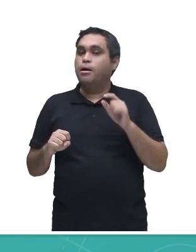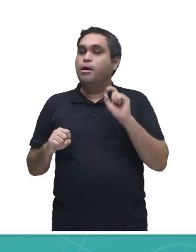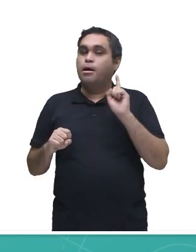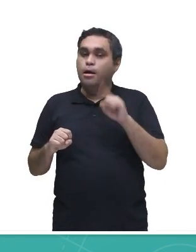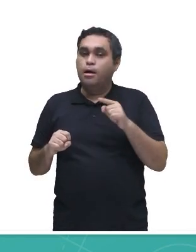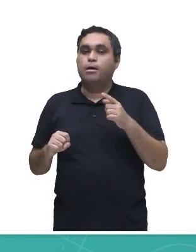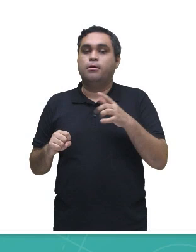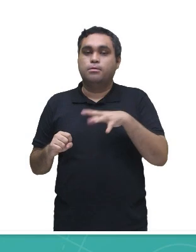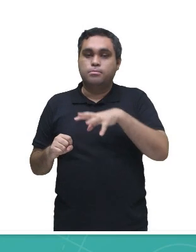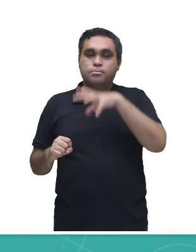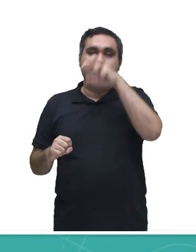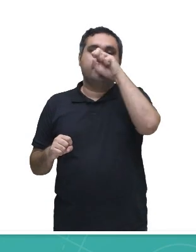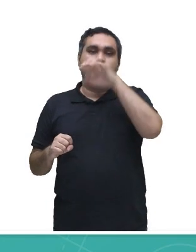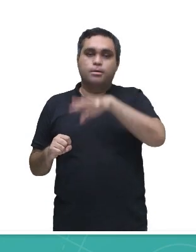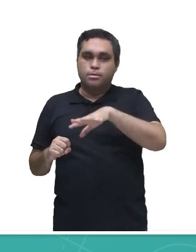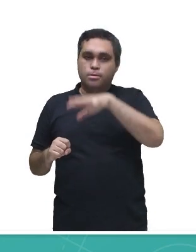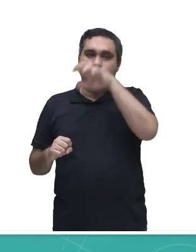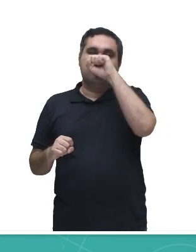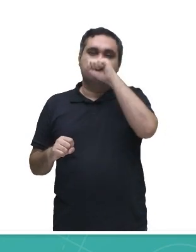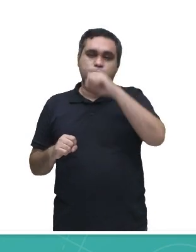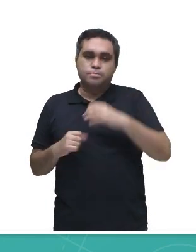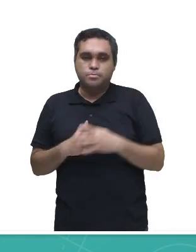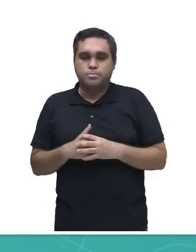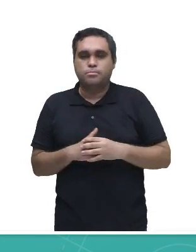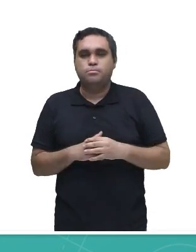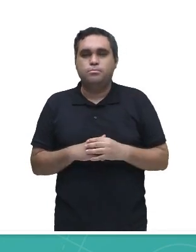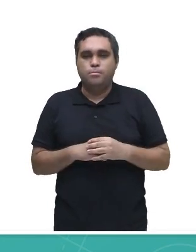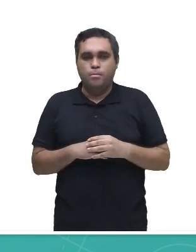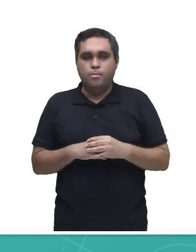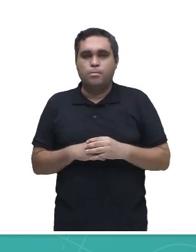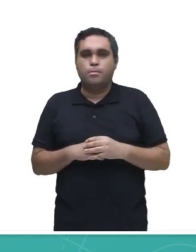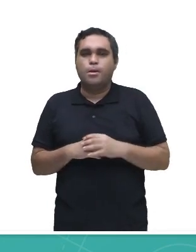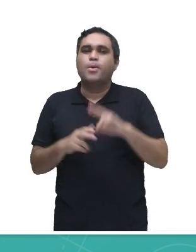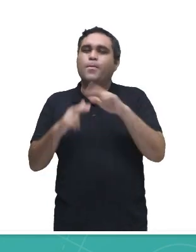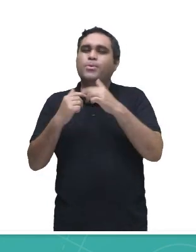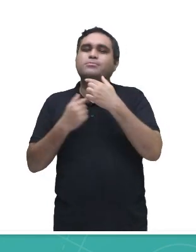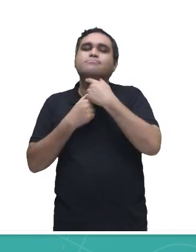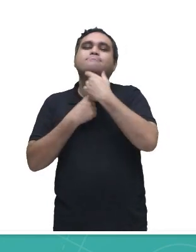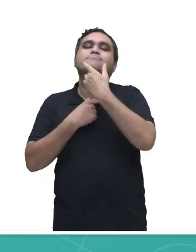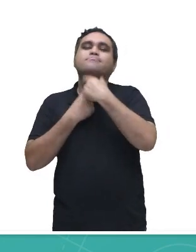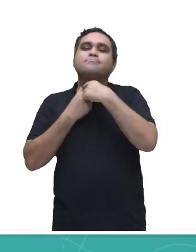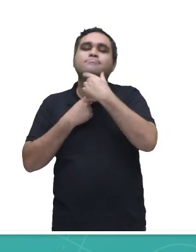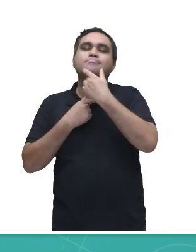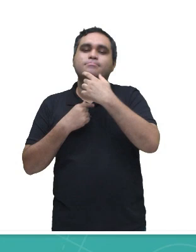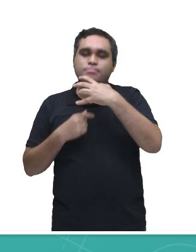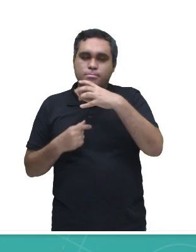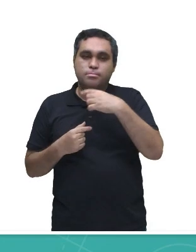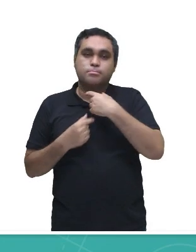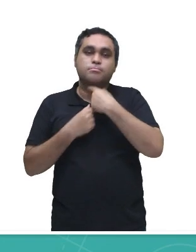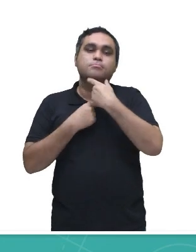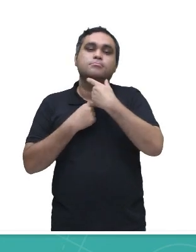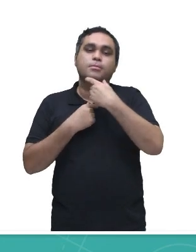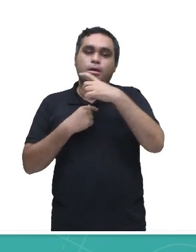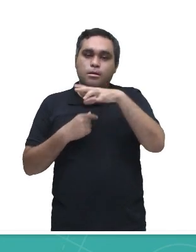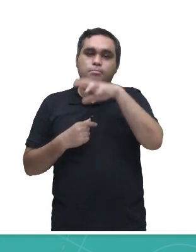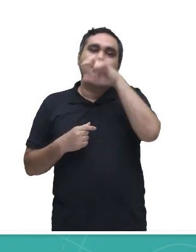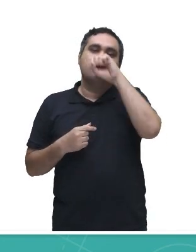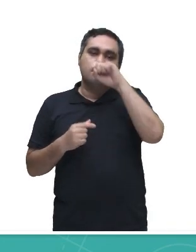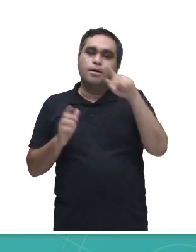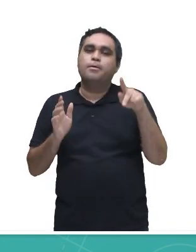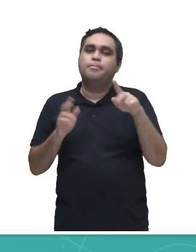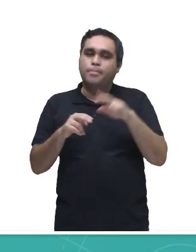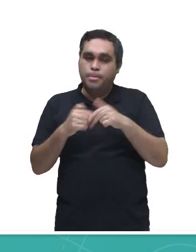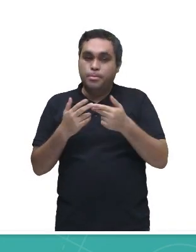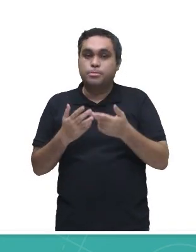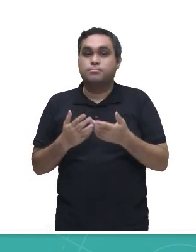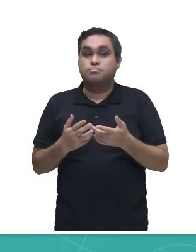sistema respiratório. Se você respondeu respiratório, está certo.